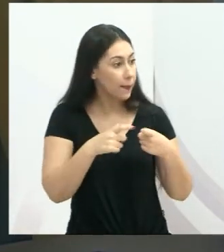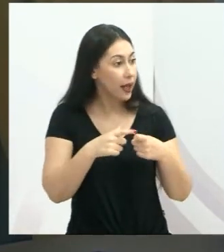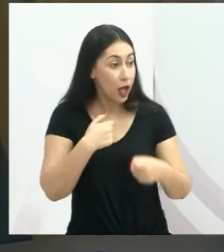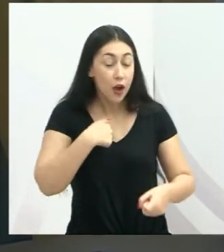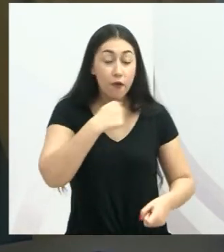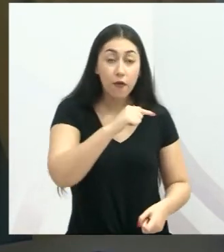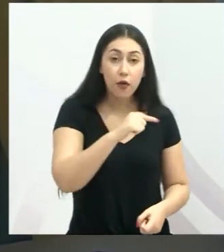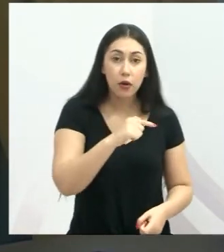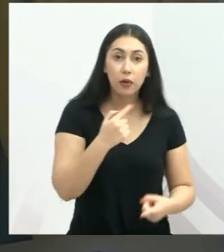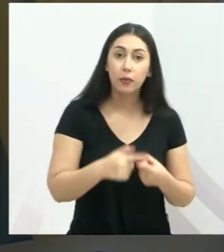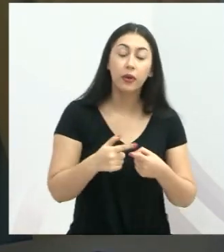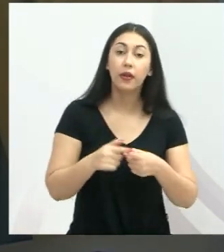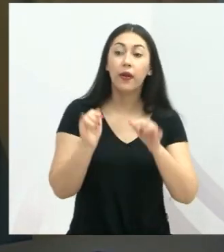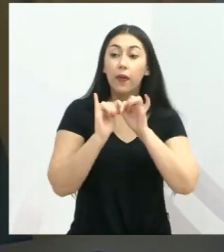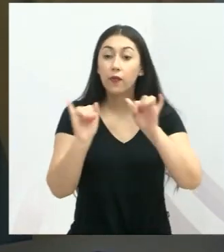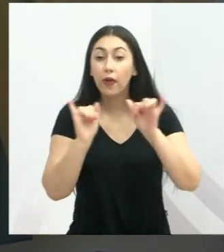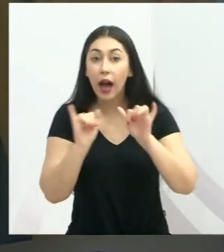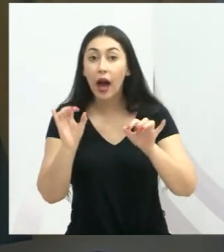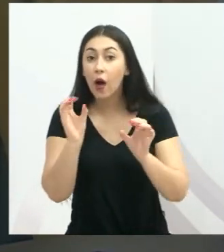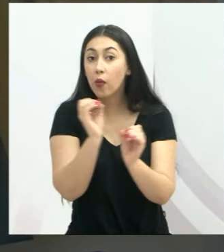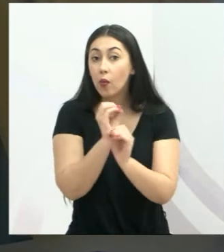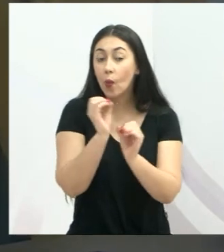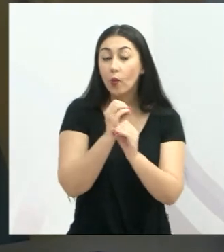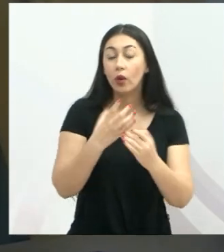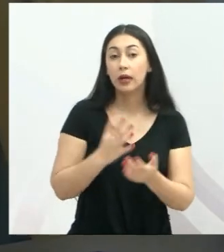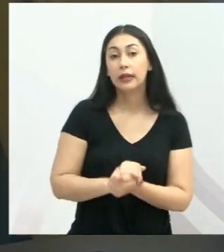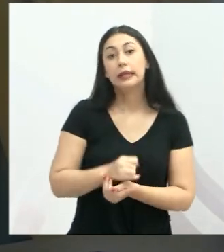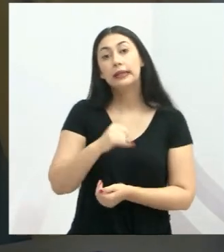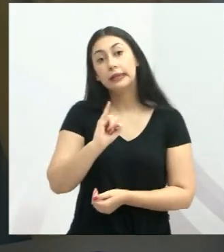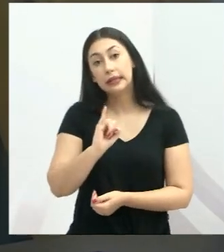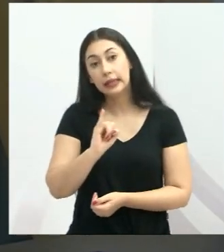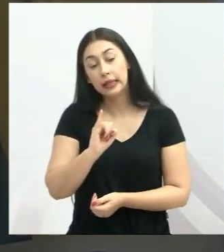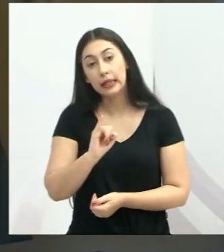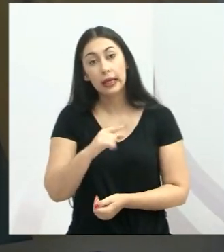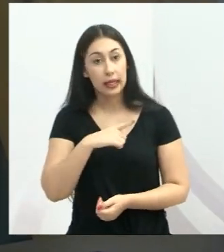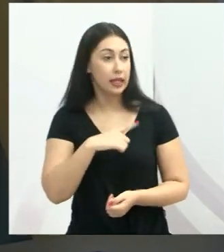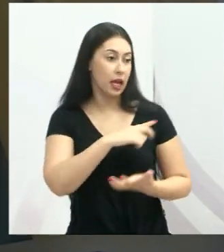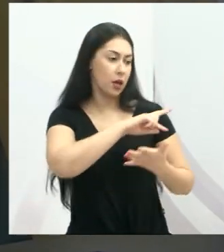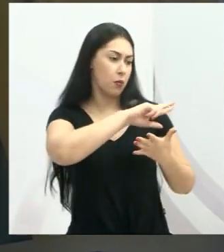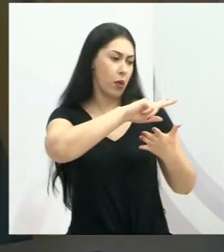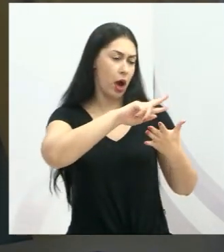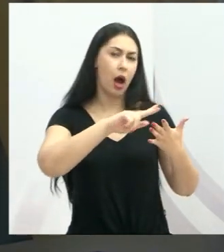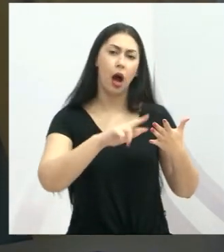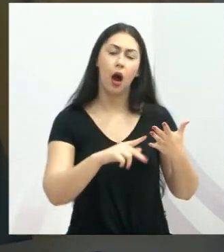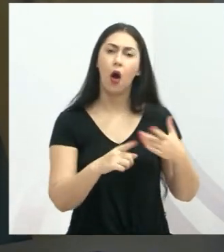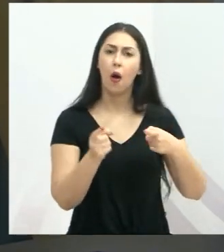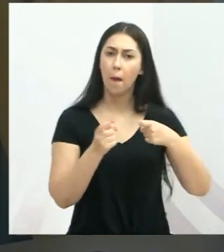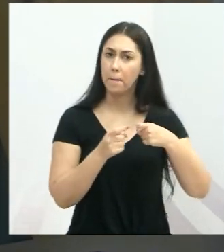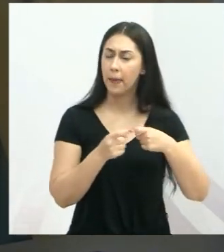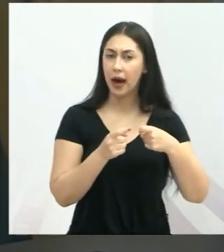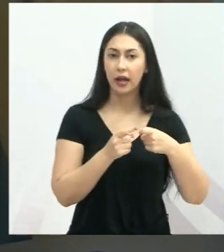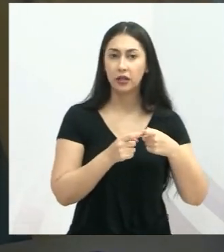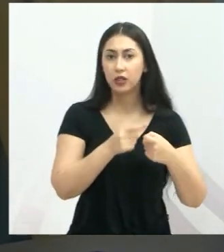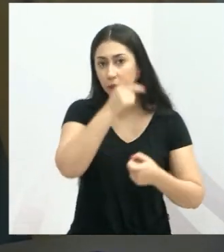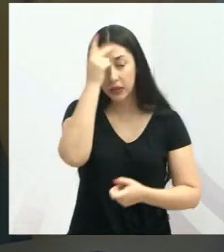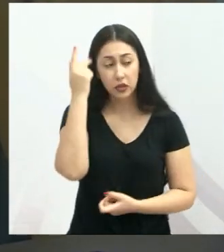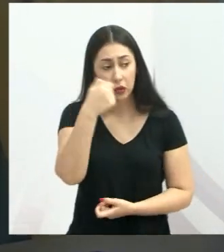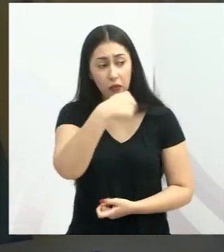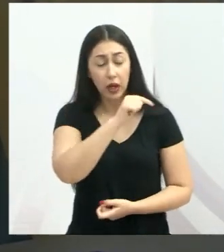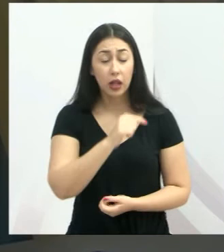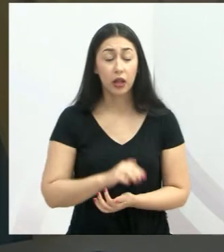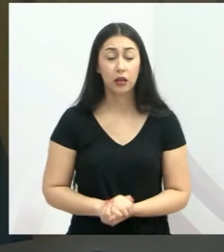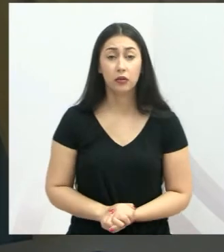Se tiver o aparelho de raio-x, se tiver o médico, com certeza o munícipe vai estar lá e as demandas vão aumentar. É o meu ponto de